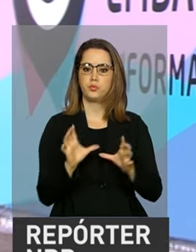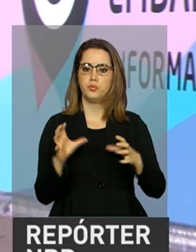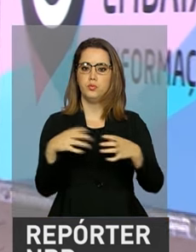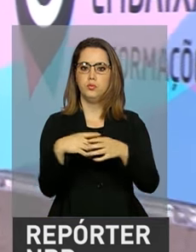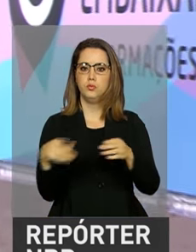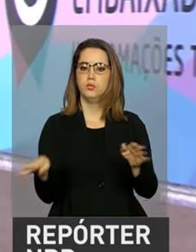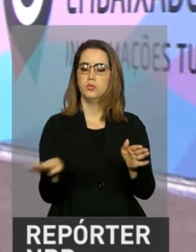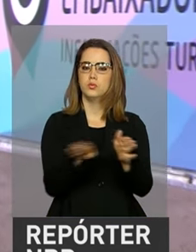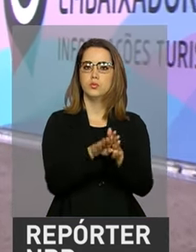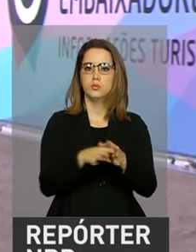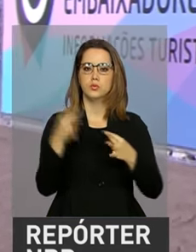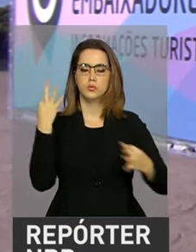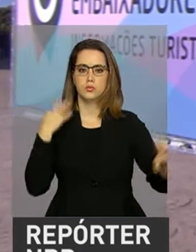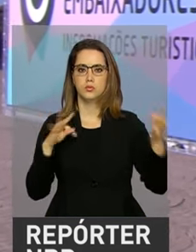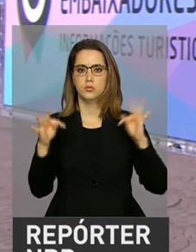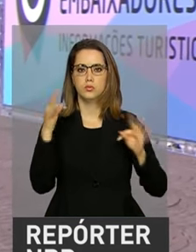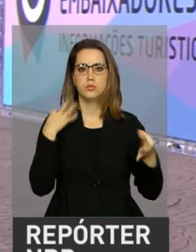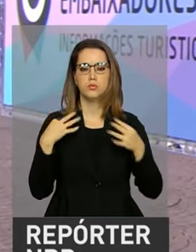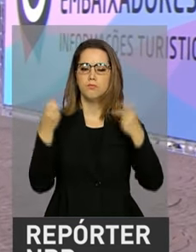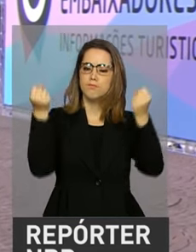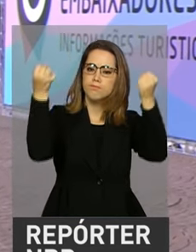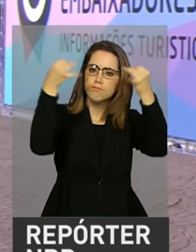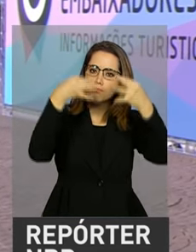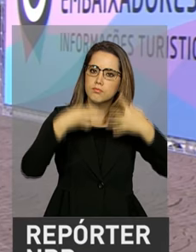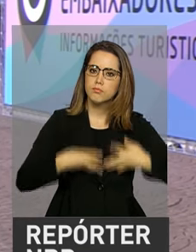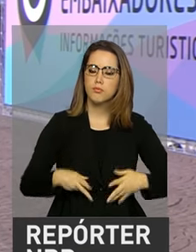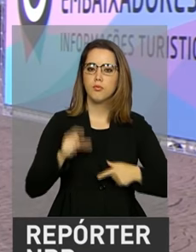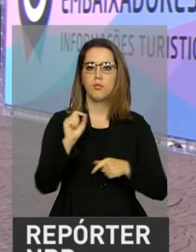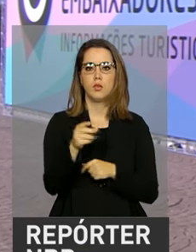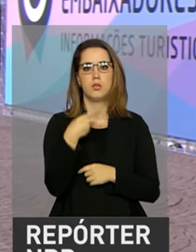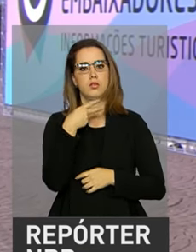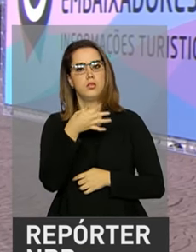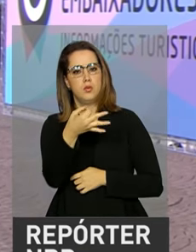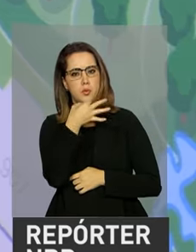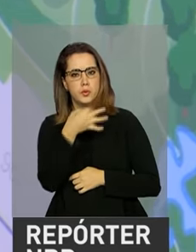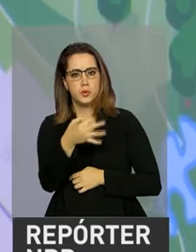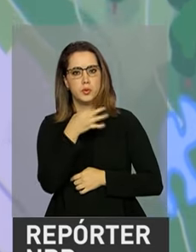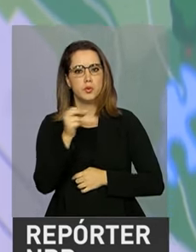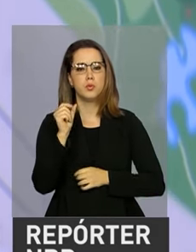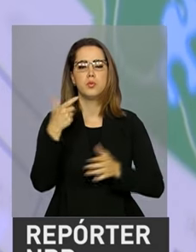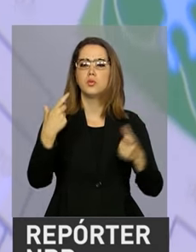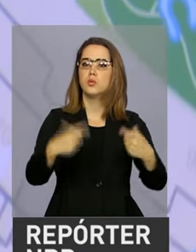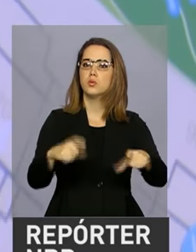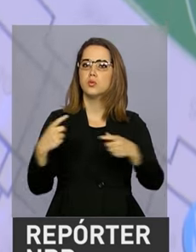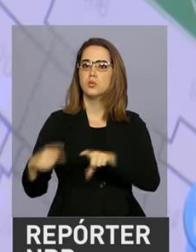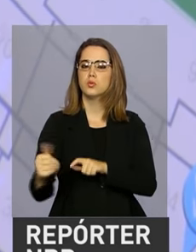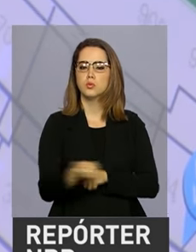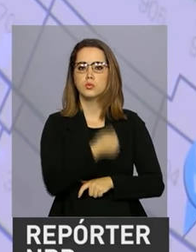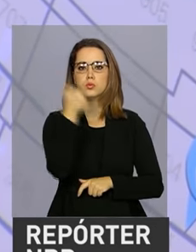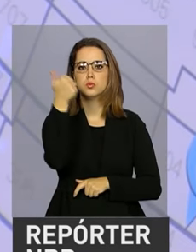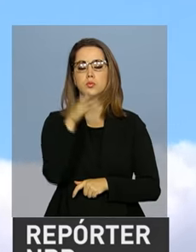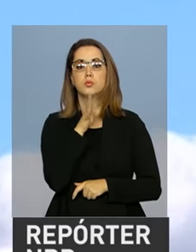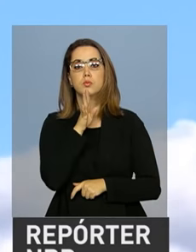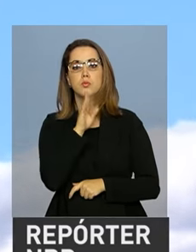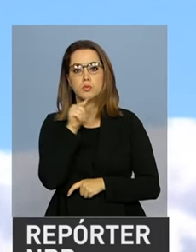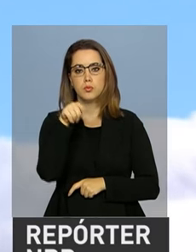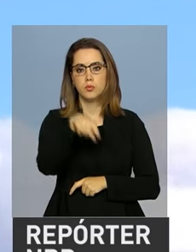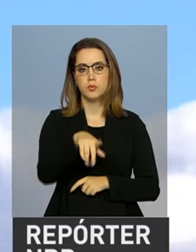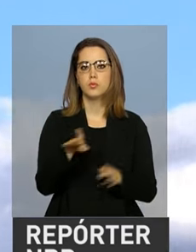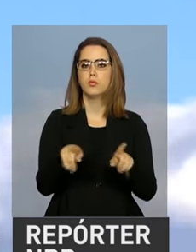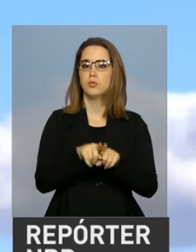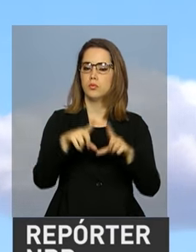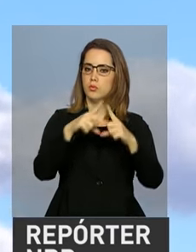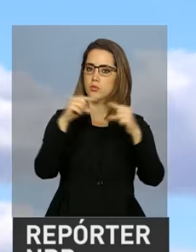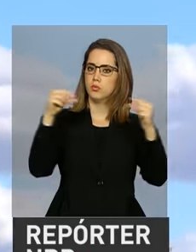atendimento ao turista esclarecem dúvidas dos visitantes e oferecem dicas sobre atrações e pontos turísticos das cidades além de